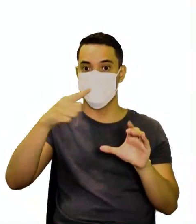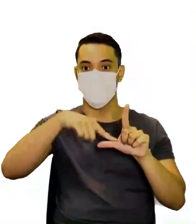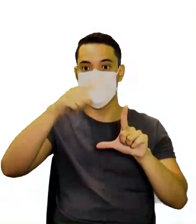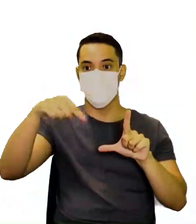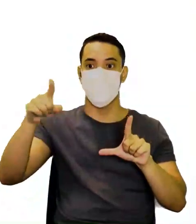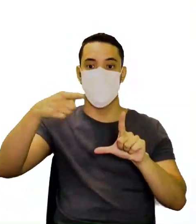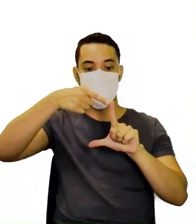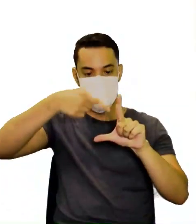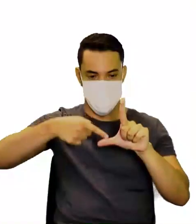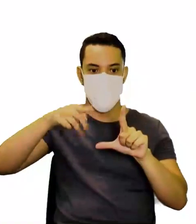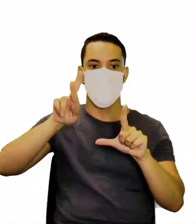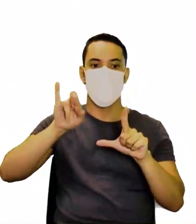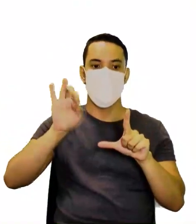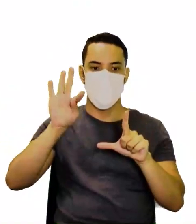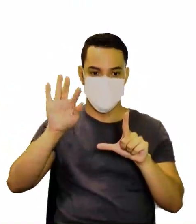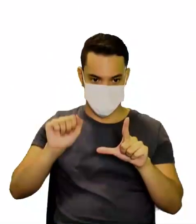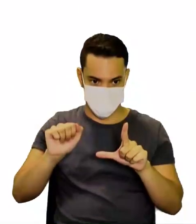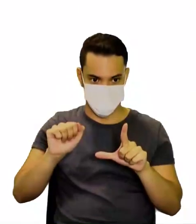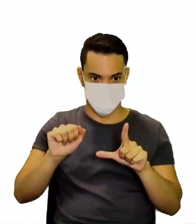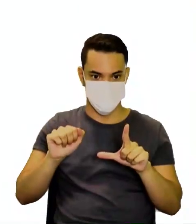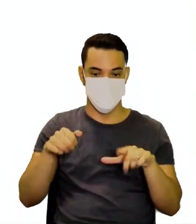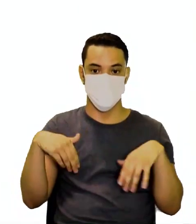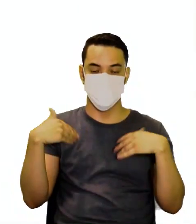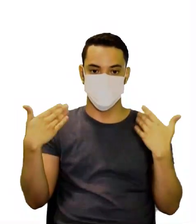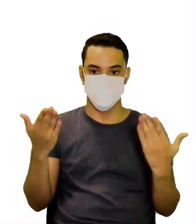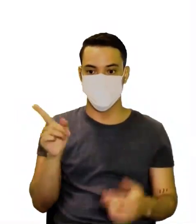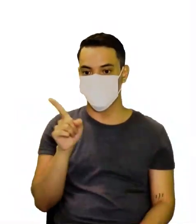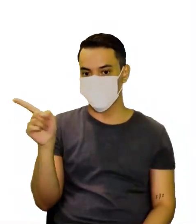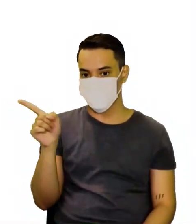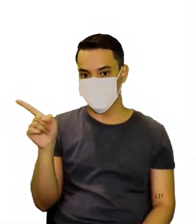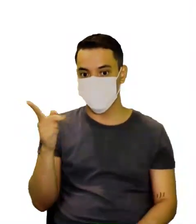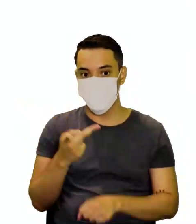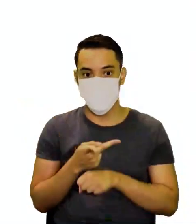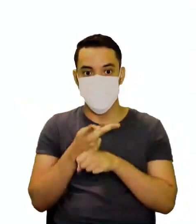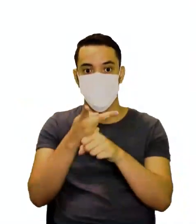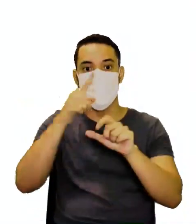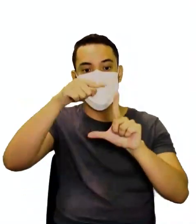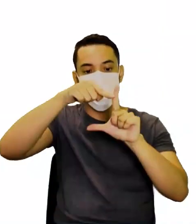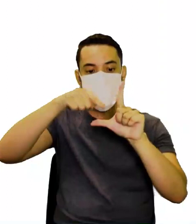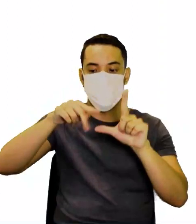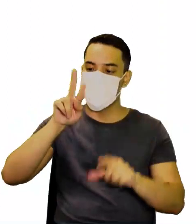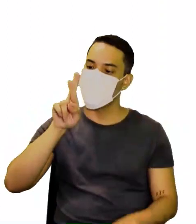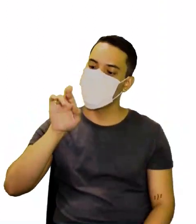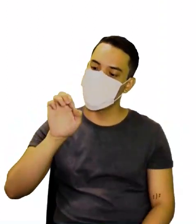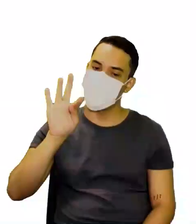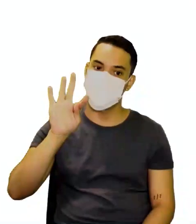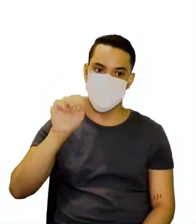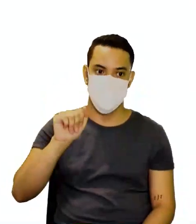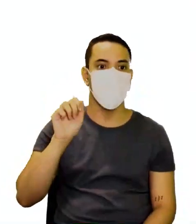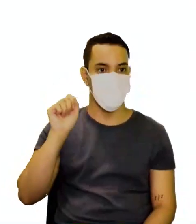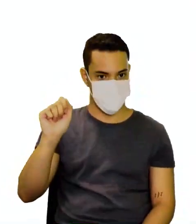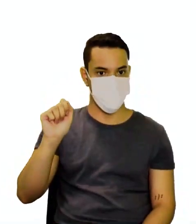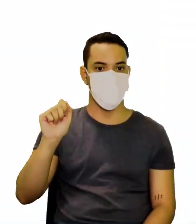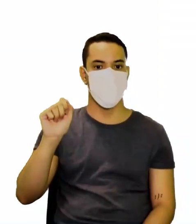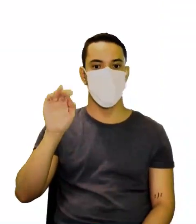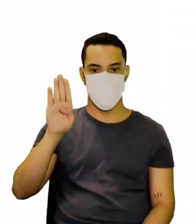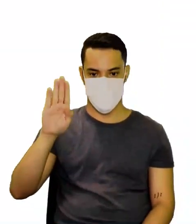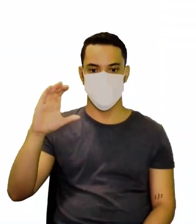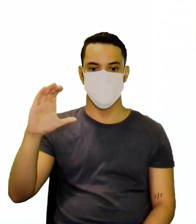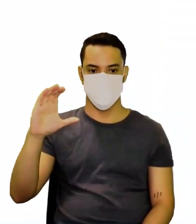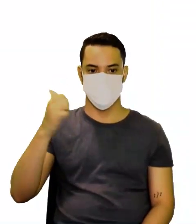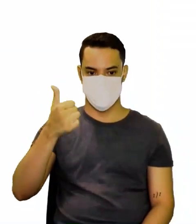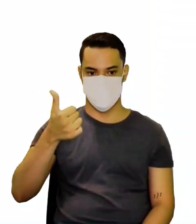uma reta, então daqui, ó, eu vou ter que procurar uma reta. Bom, nós temos aqui na A, na B e na